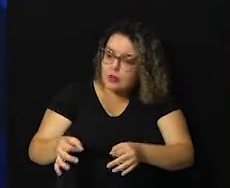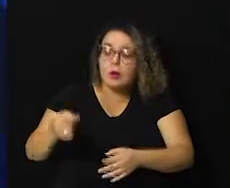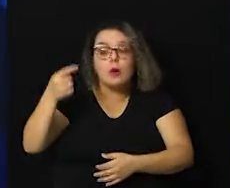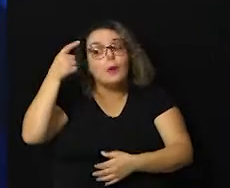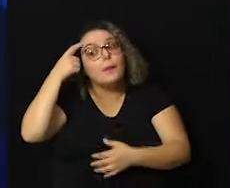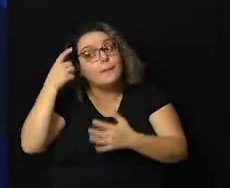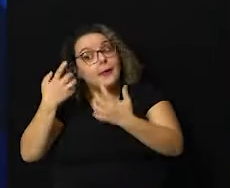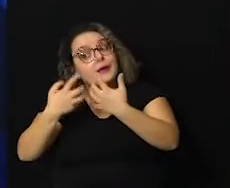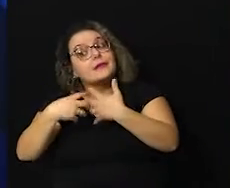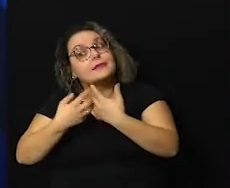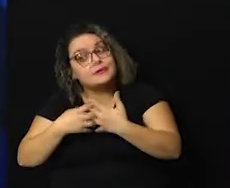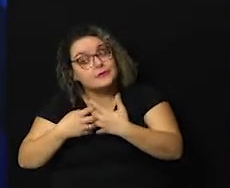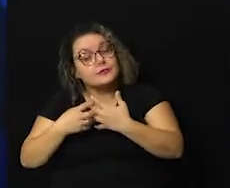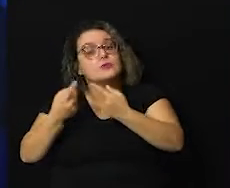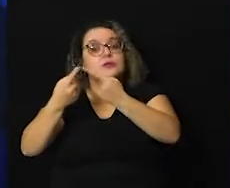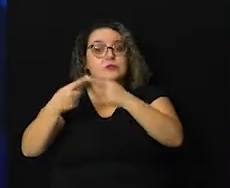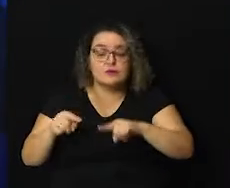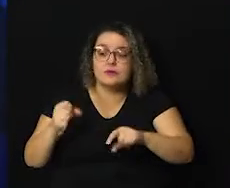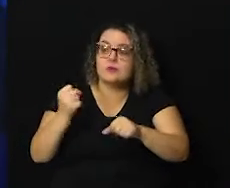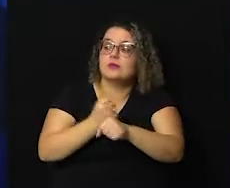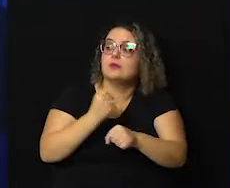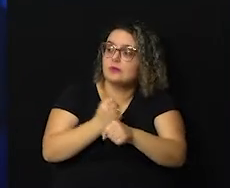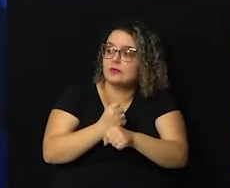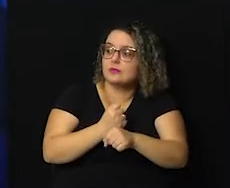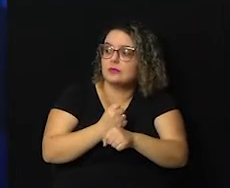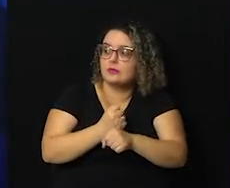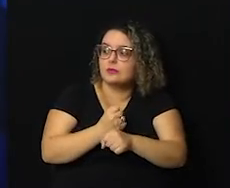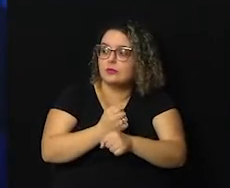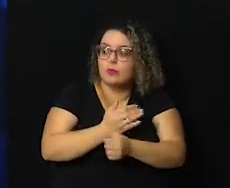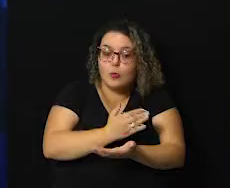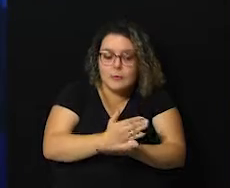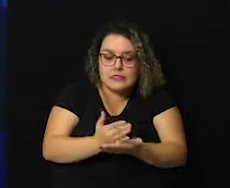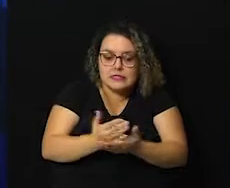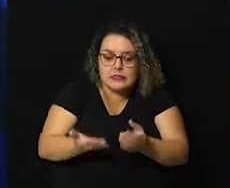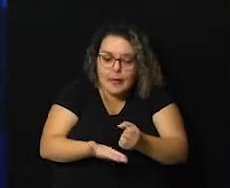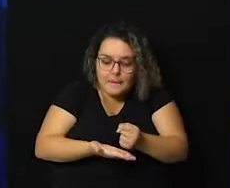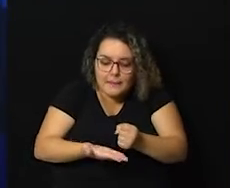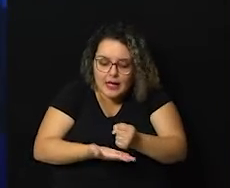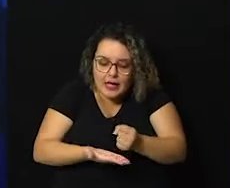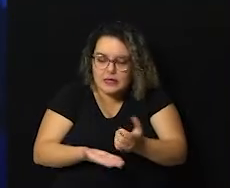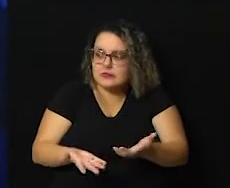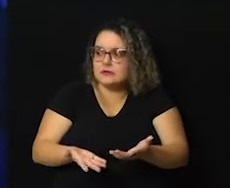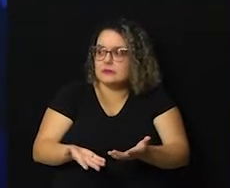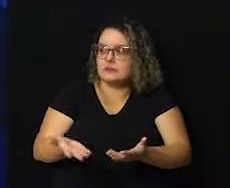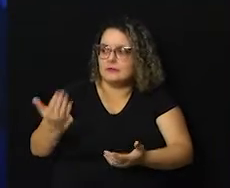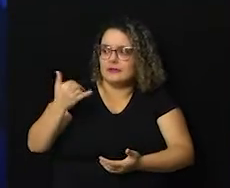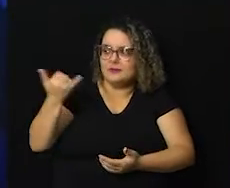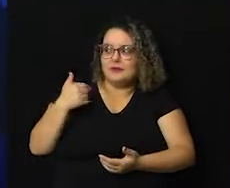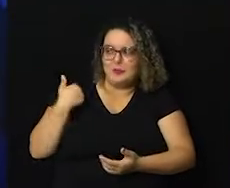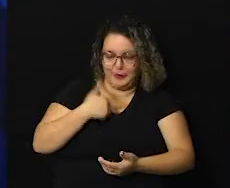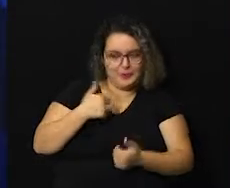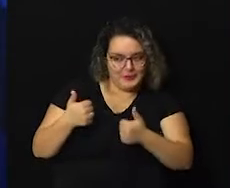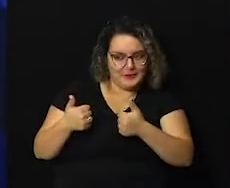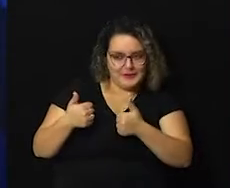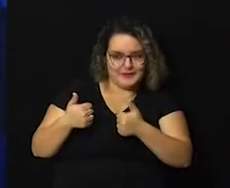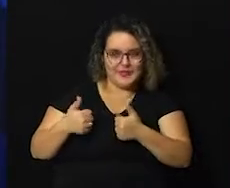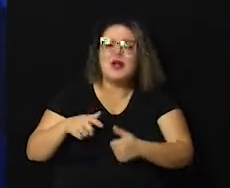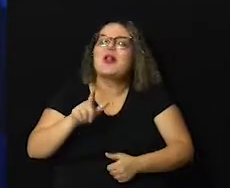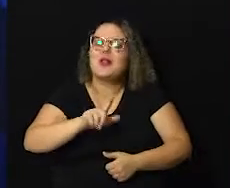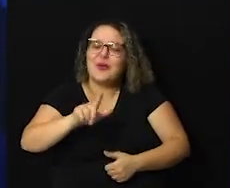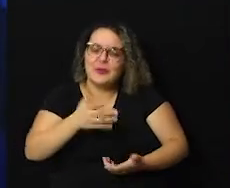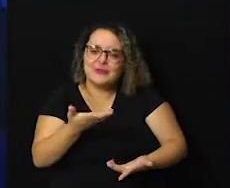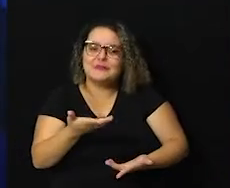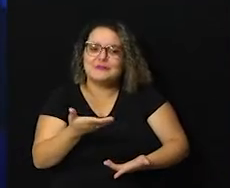estruturado e pensar nesse desafio da construção né do zero aí é do zero mesmo gente vem aqui contar para